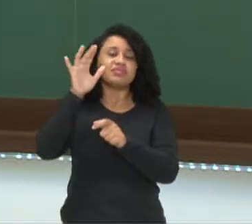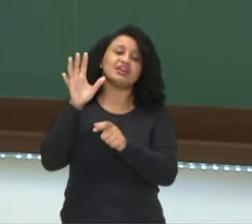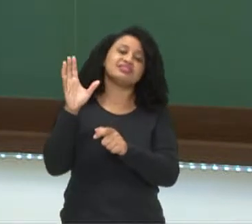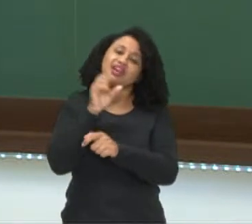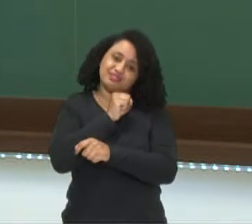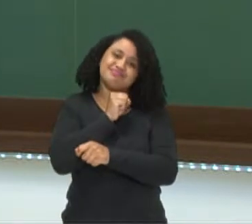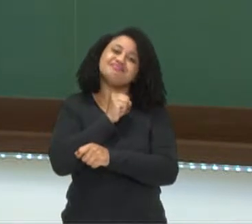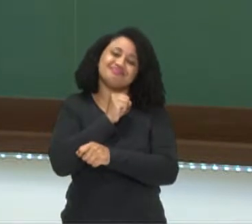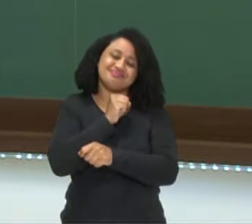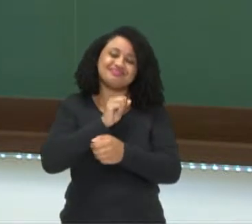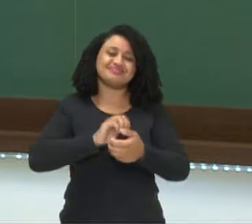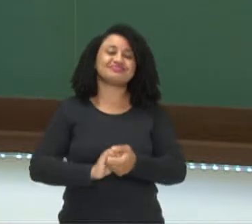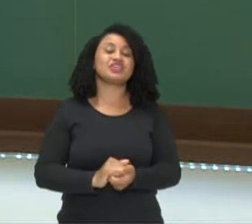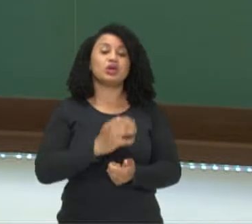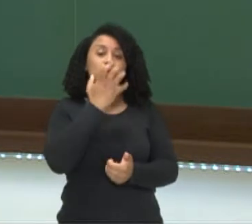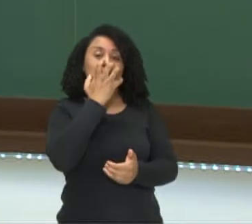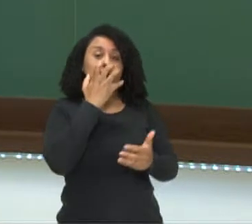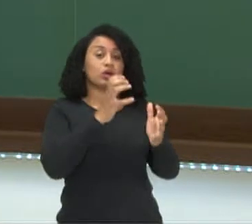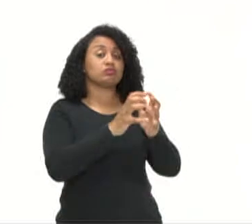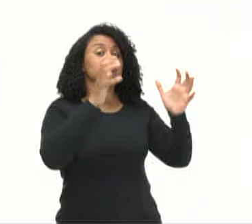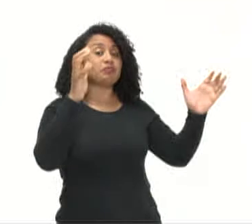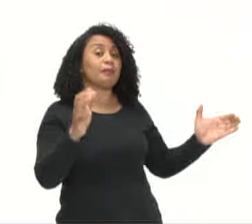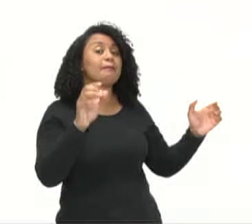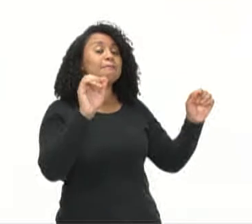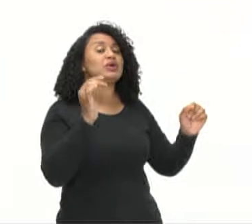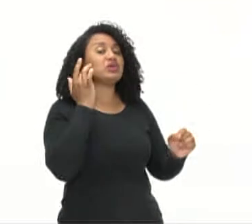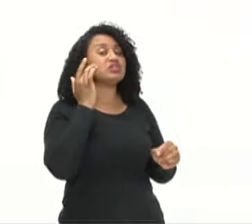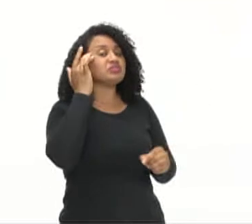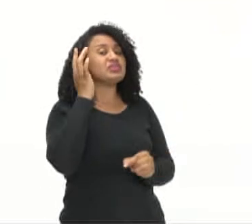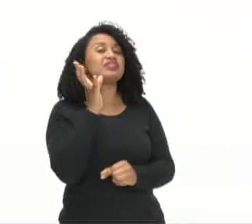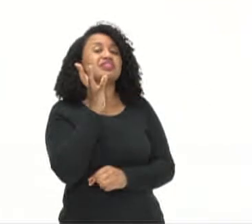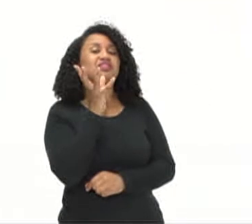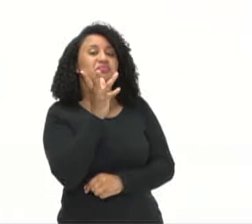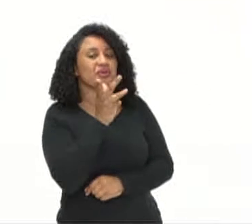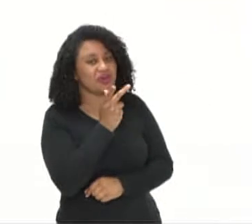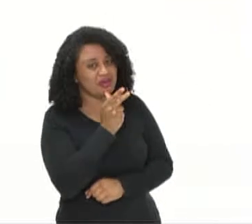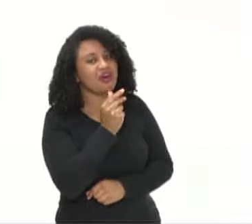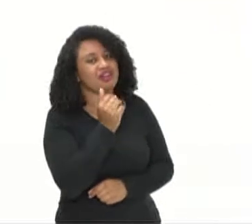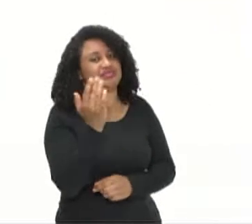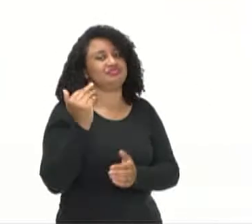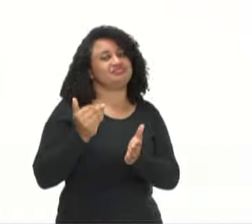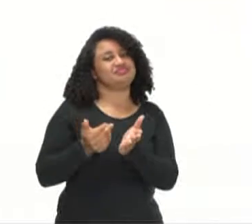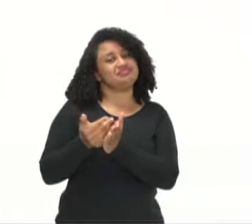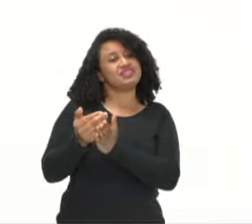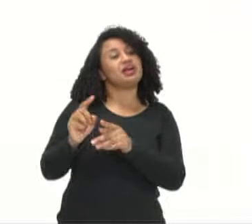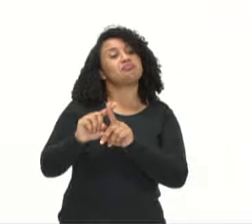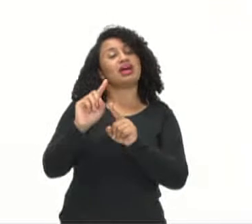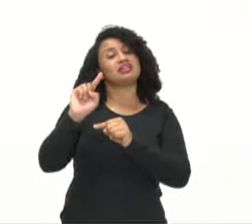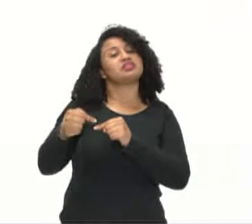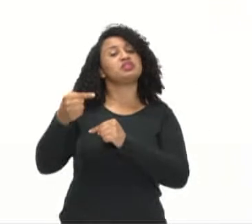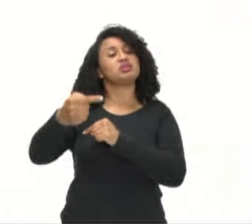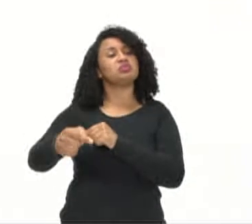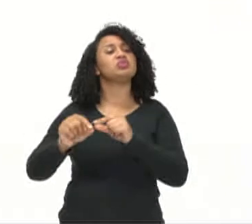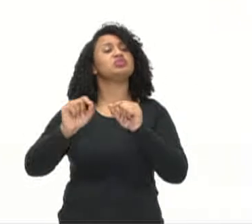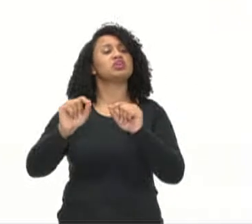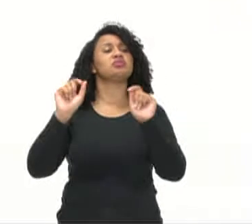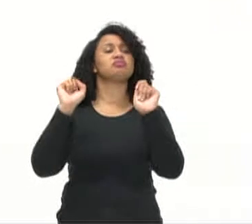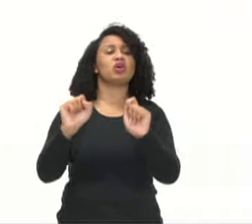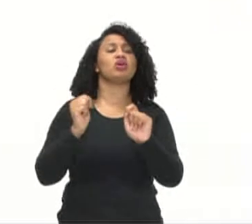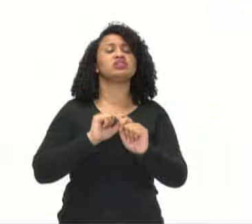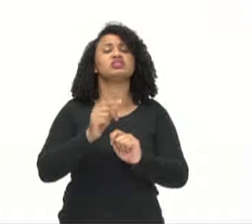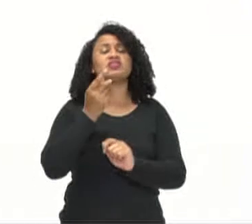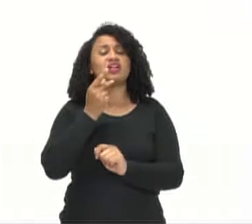rápido. Um cão grande pode amadurecer mais lentamente no início, mas depois ele já pode ser